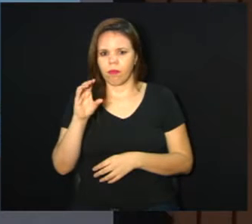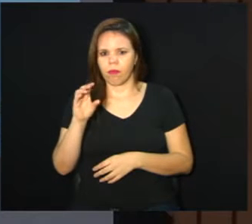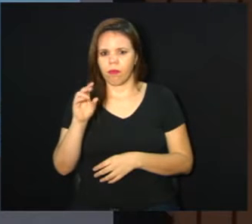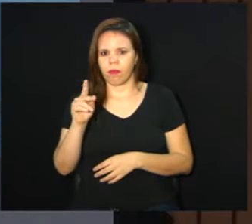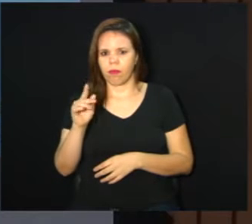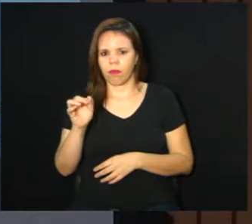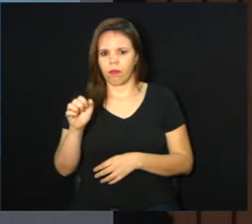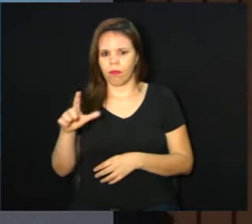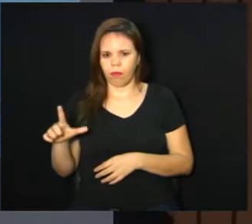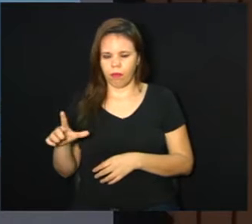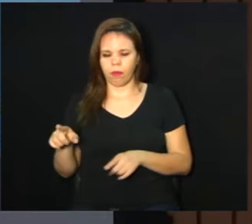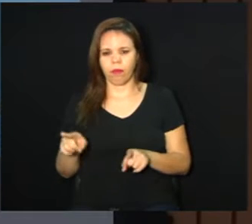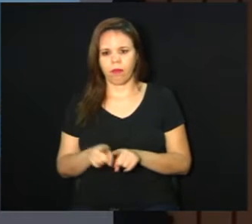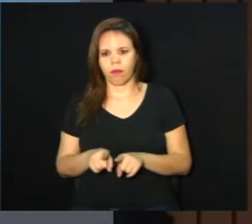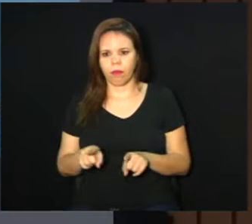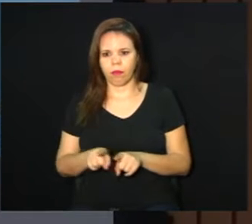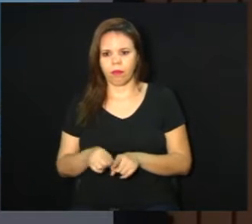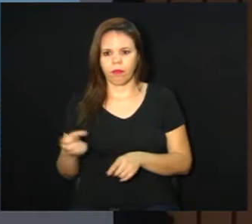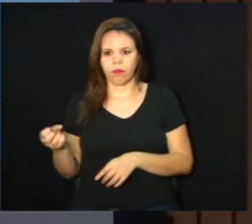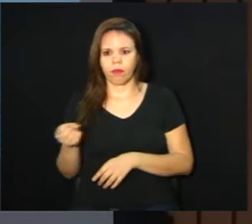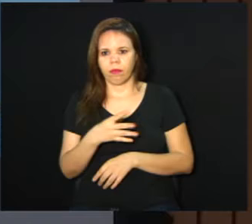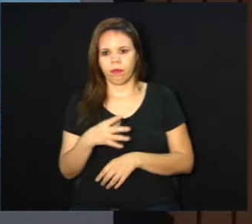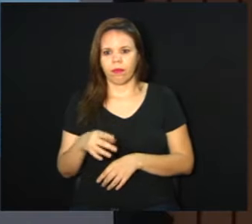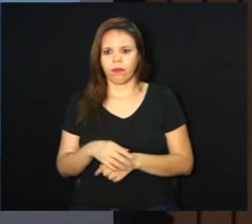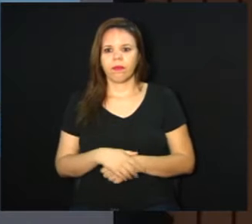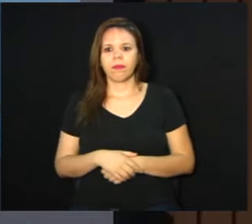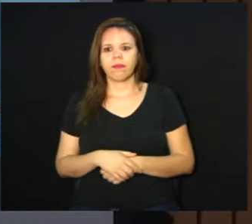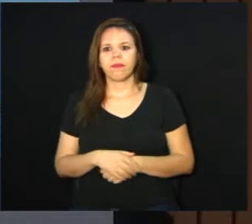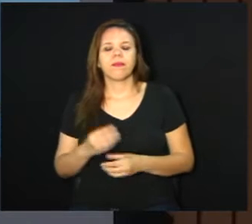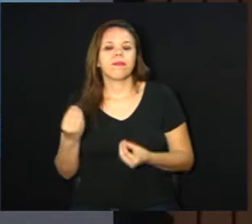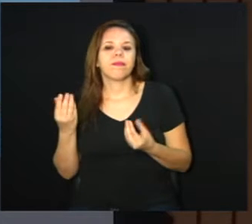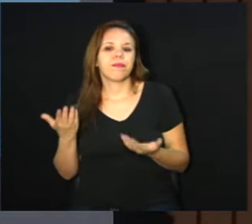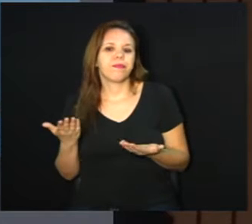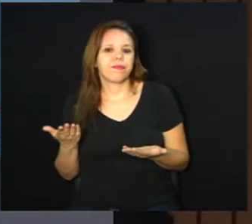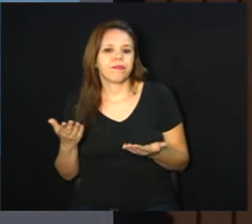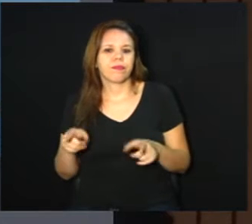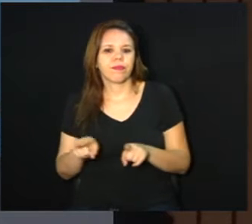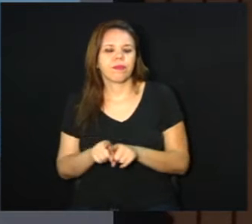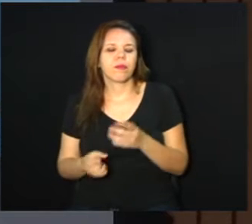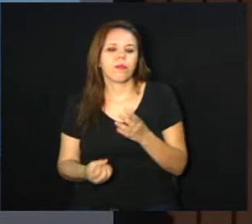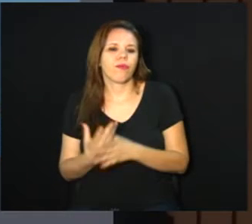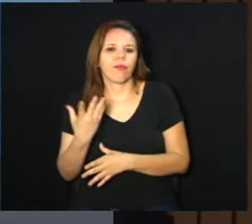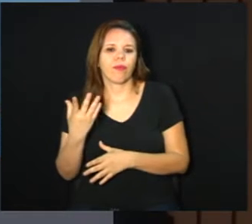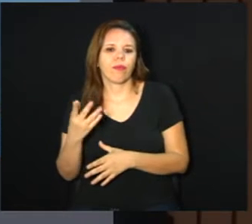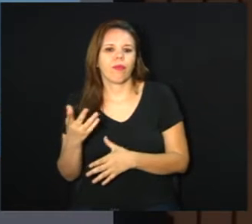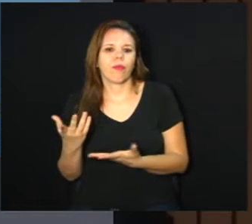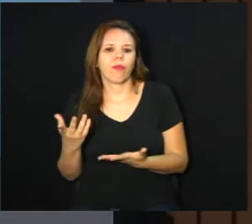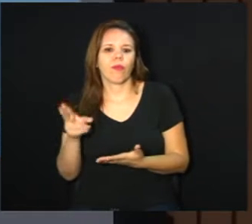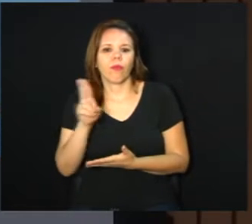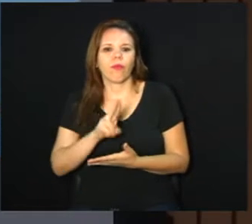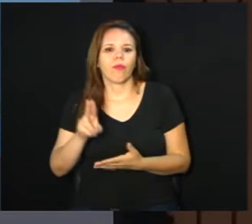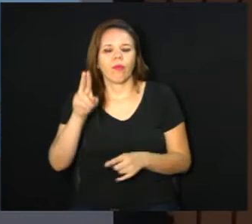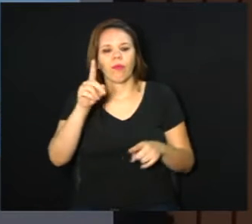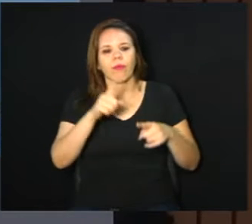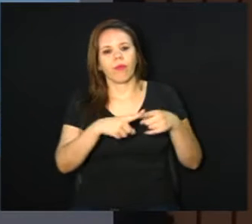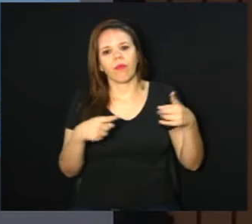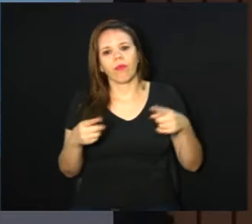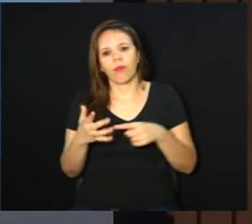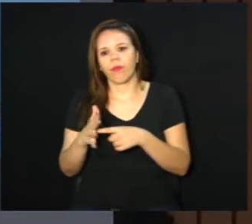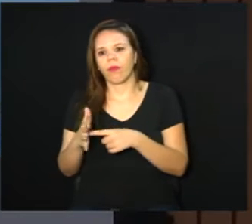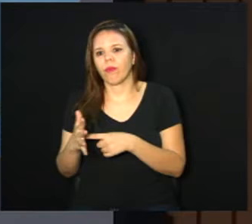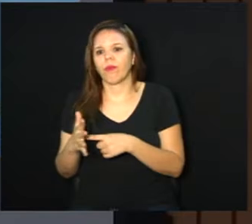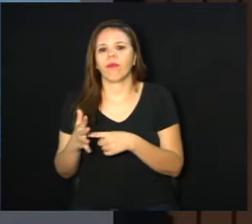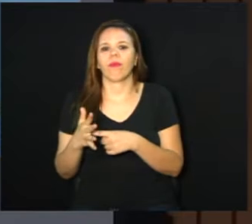tensão, também veio uma nova vertente. Mas e os veículos elétricos? Como seria, quando o consumidor tiver os